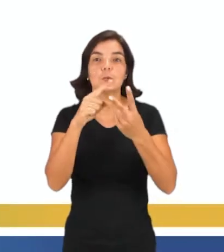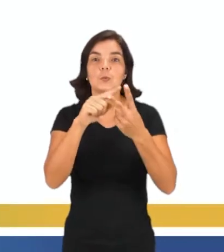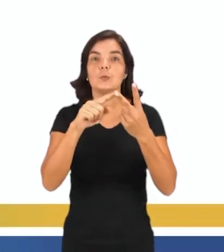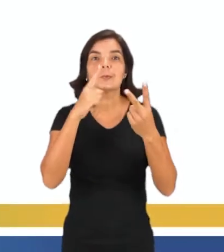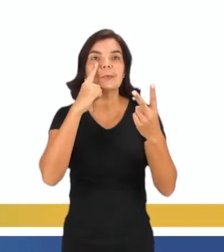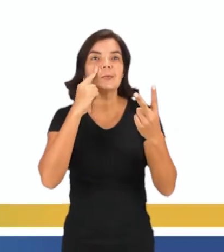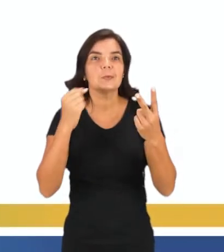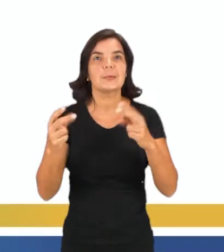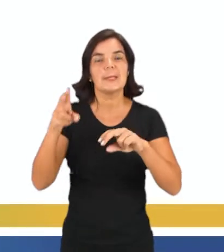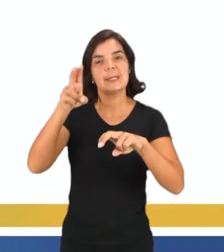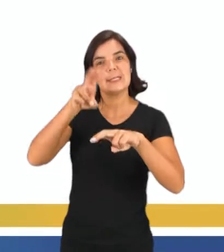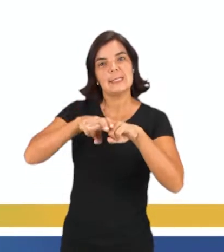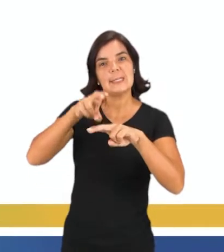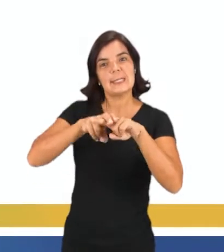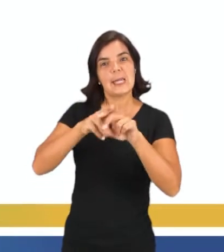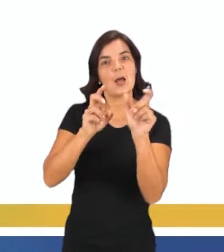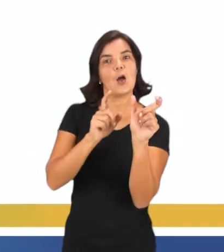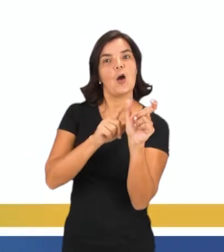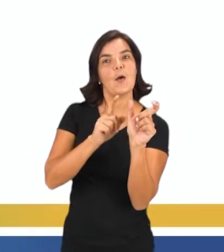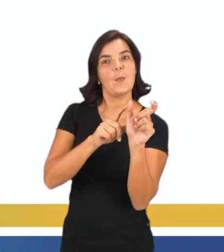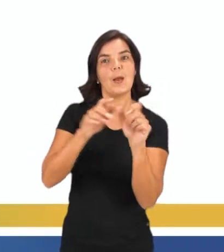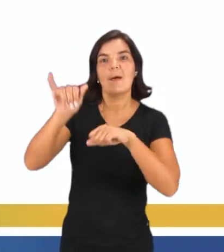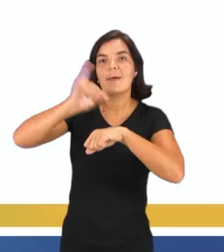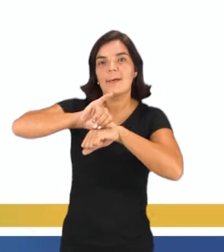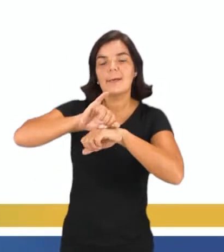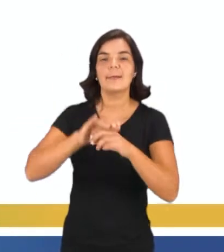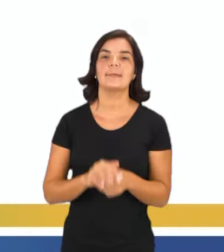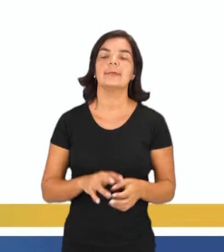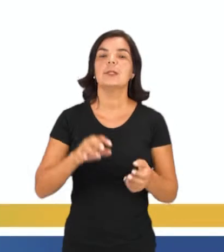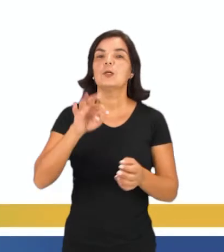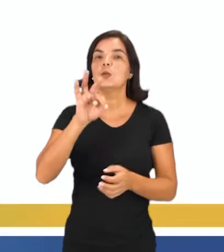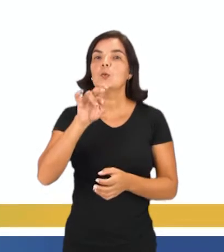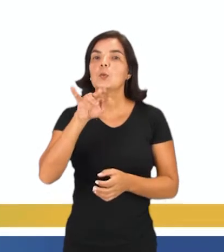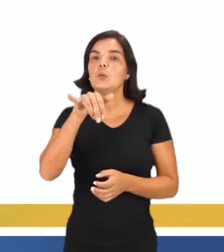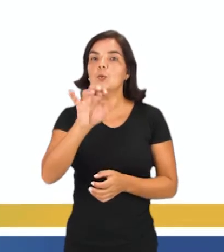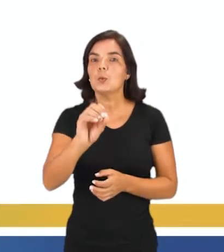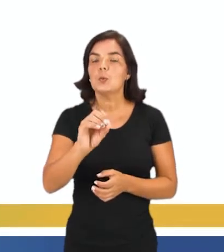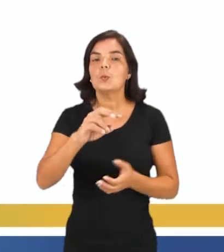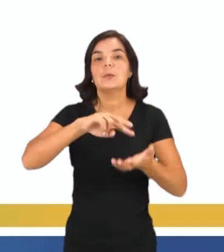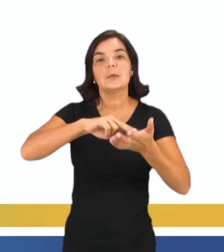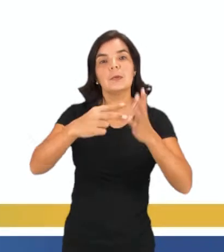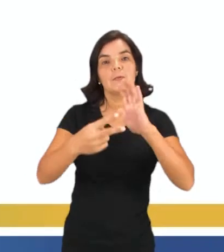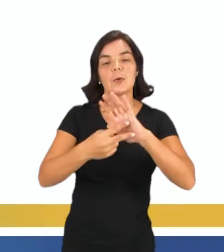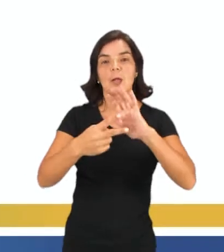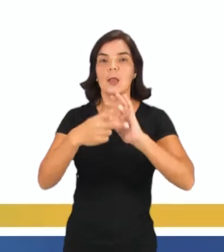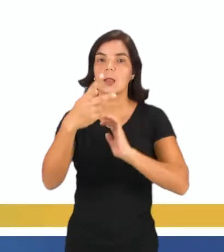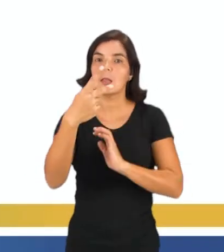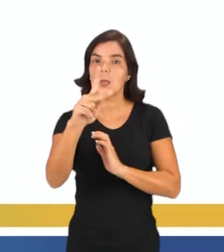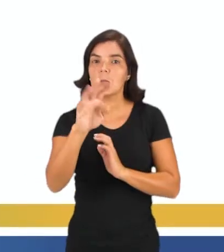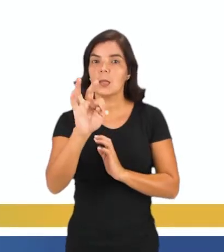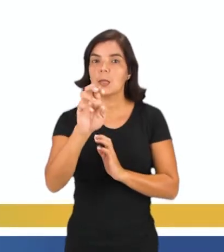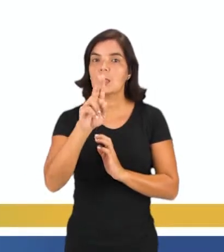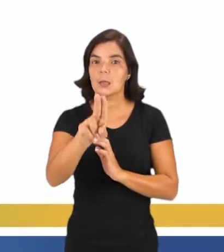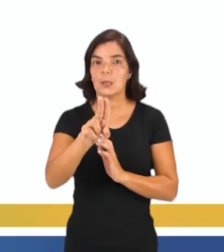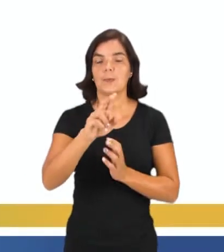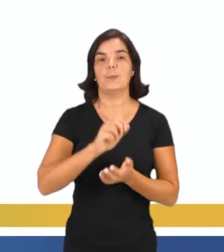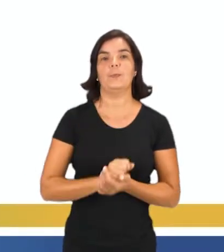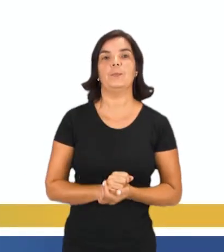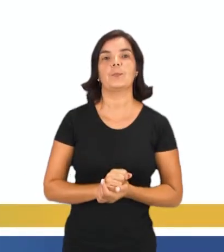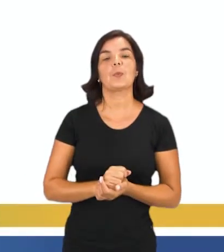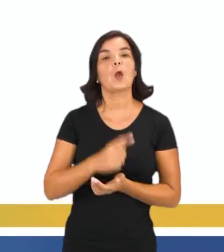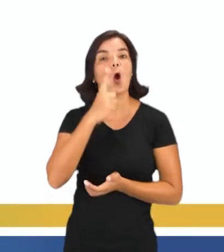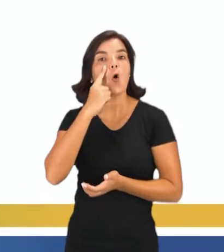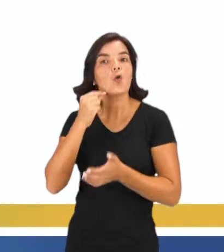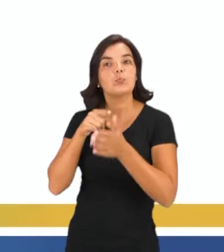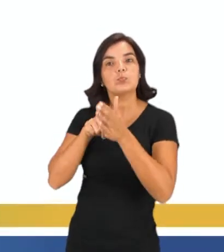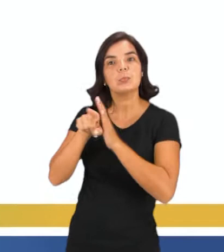gatinhos sentados em cima de uma palavra. Essa palavra se chama tuyo e significa teu. E aí o